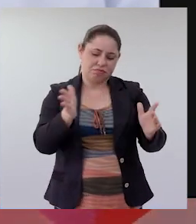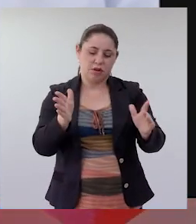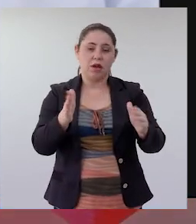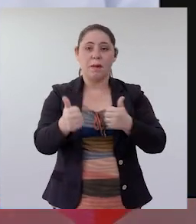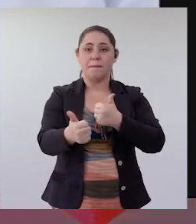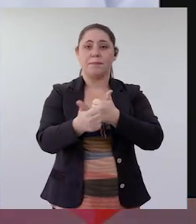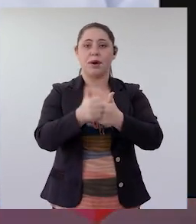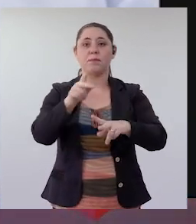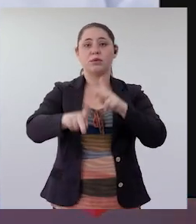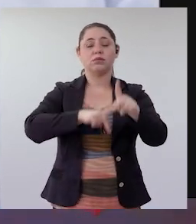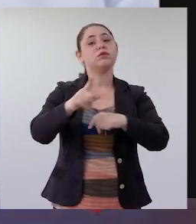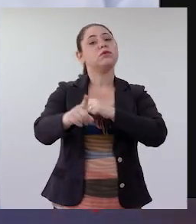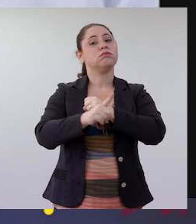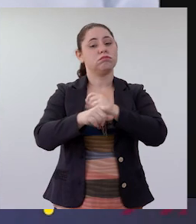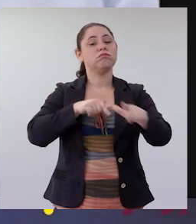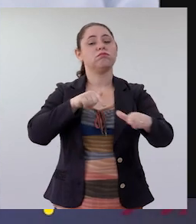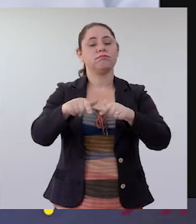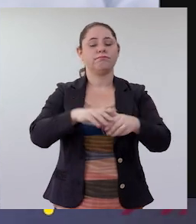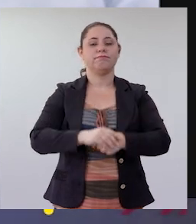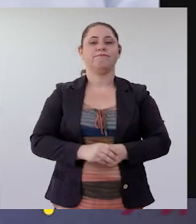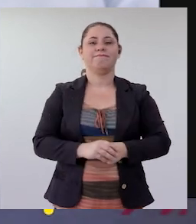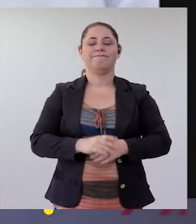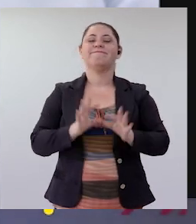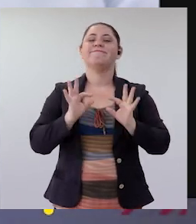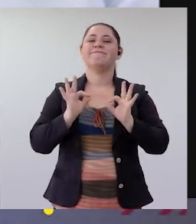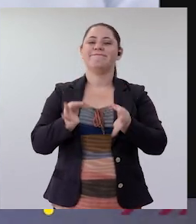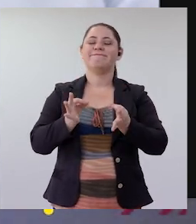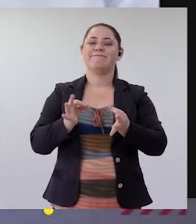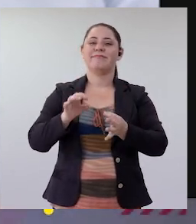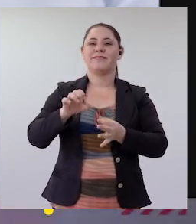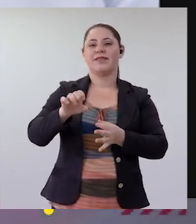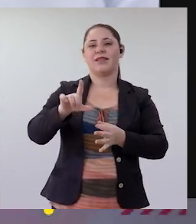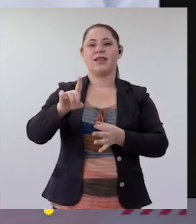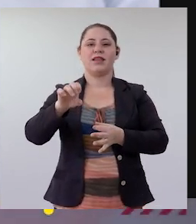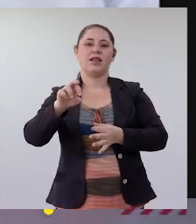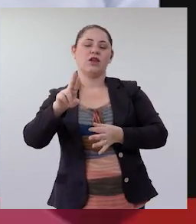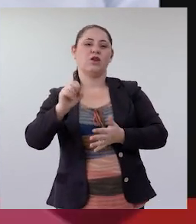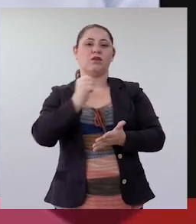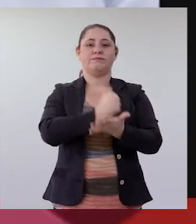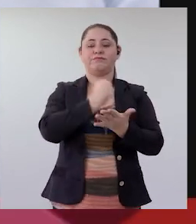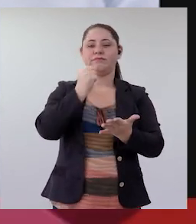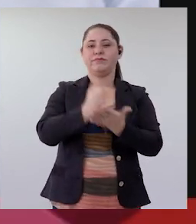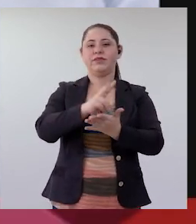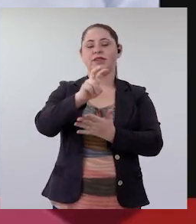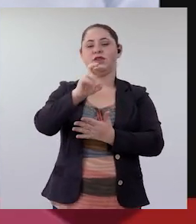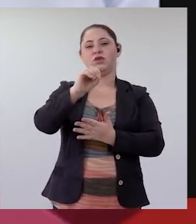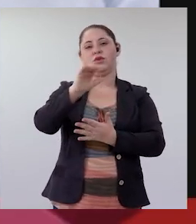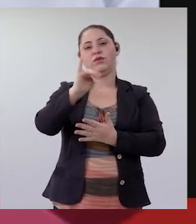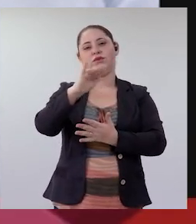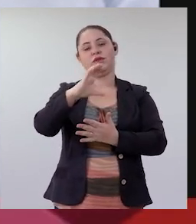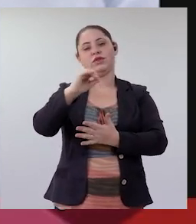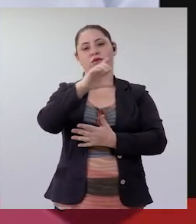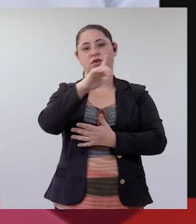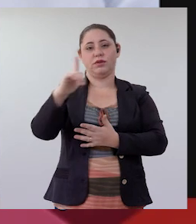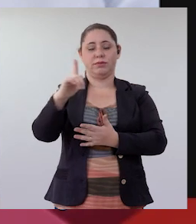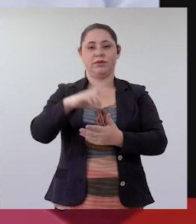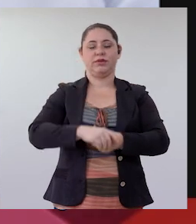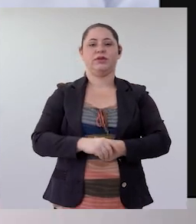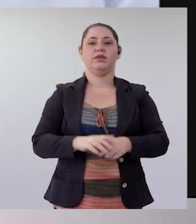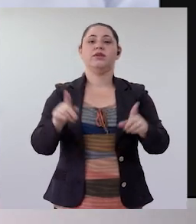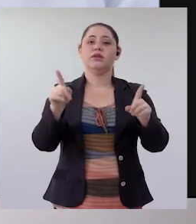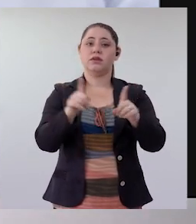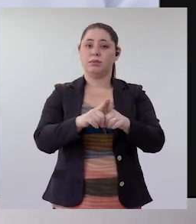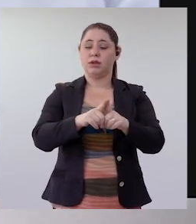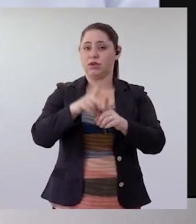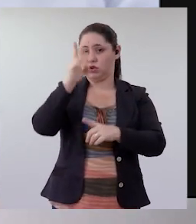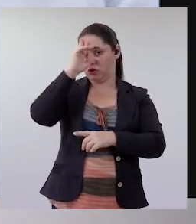a população desses serviços. Tá certo, Hélder Dutra, tabelião do 5º Ofício de Notas de Campo Grande